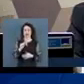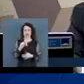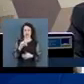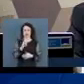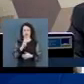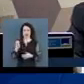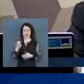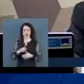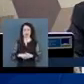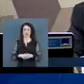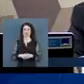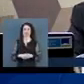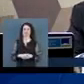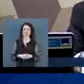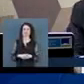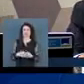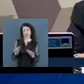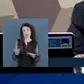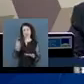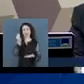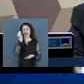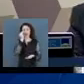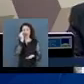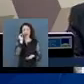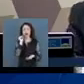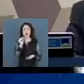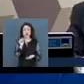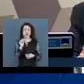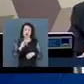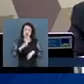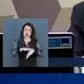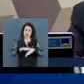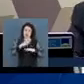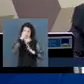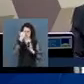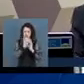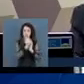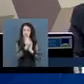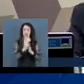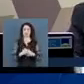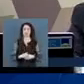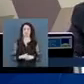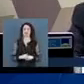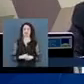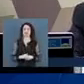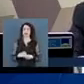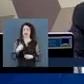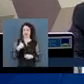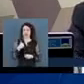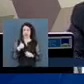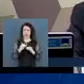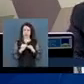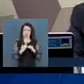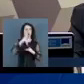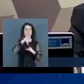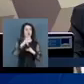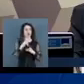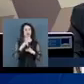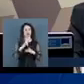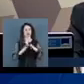tentar, então, e cumprirei o tempo, porque eu nunca descumpro o tempo, em hipótese alguma, em 4 anos de